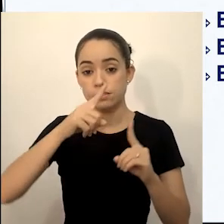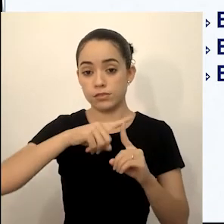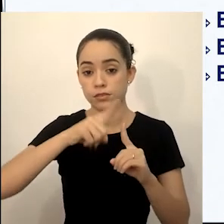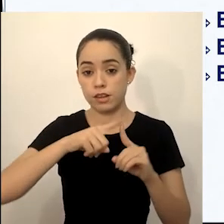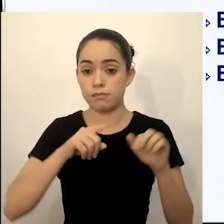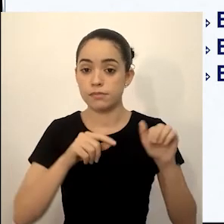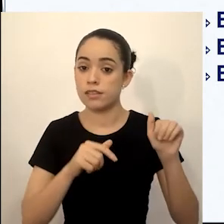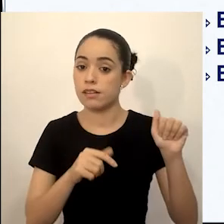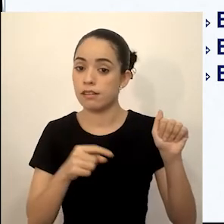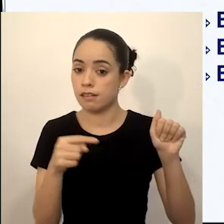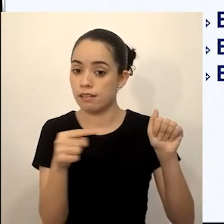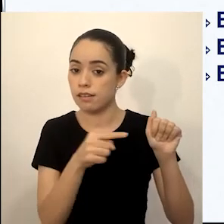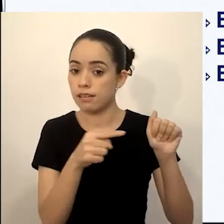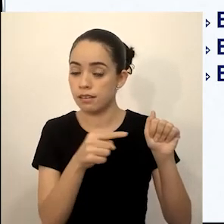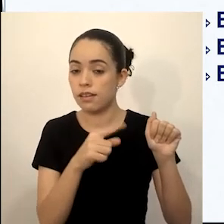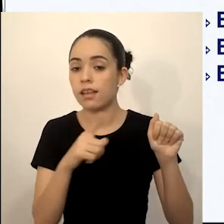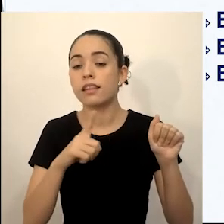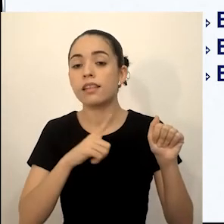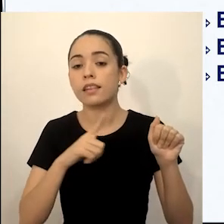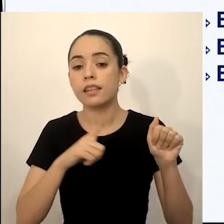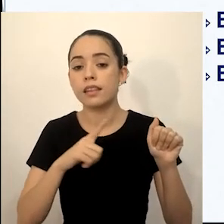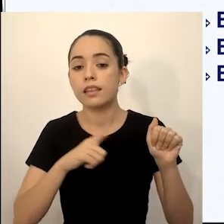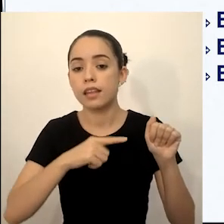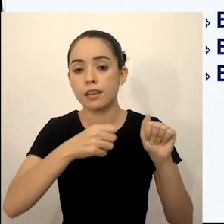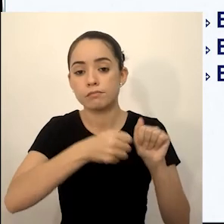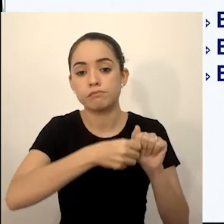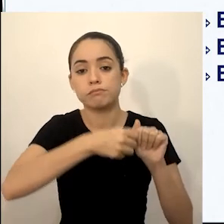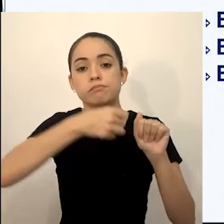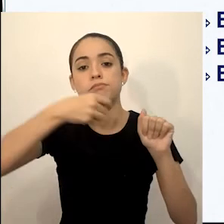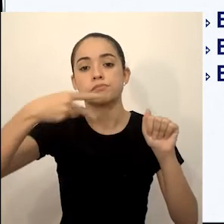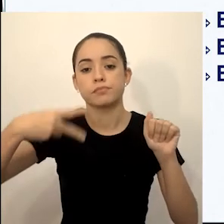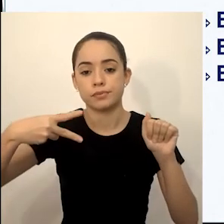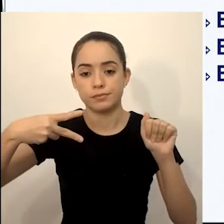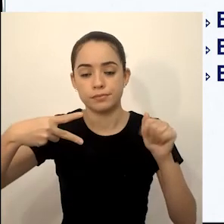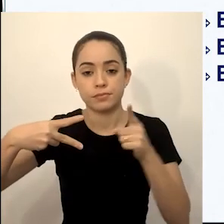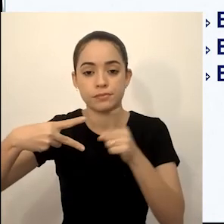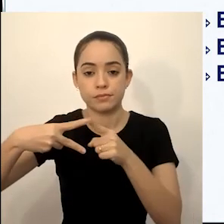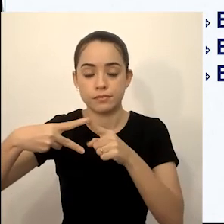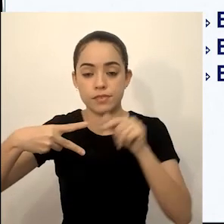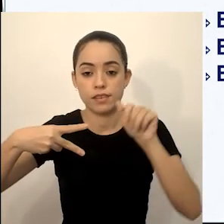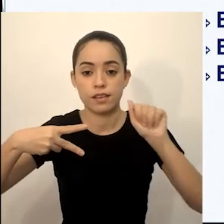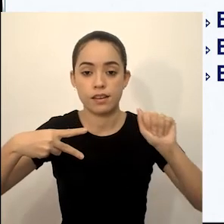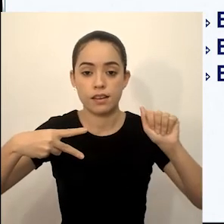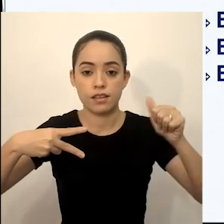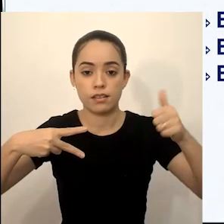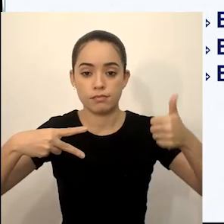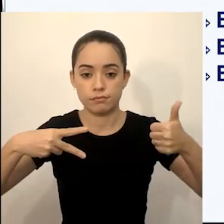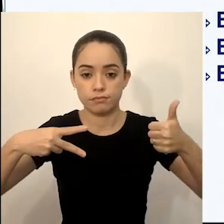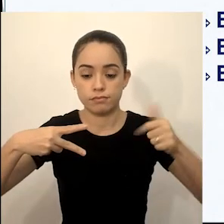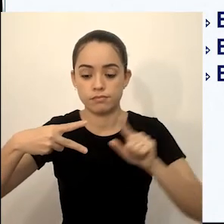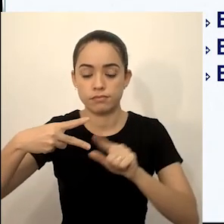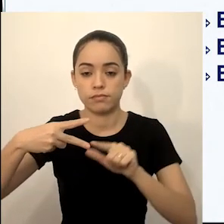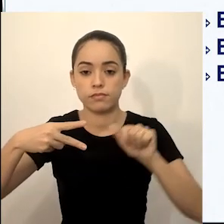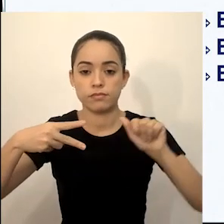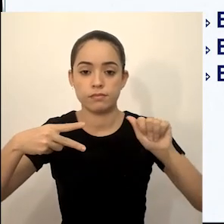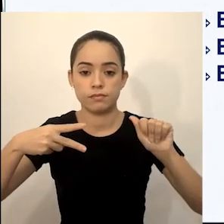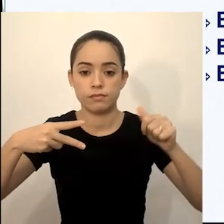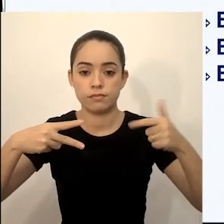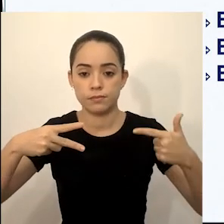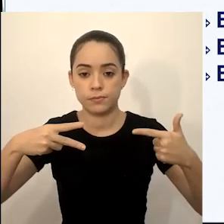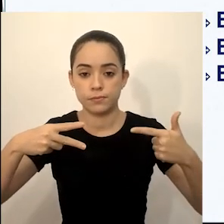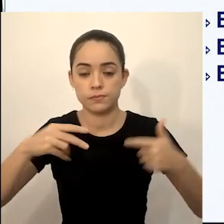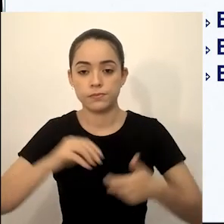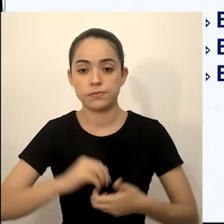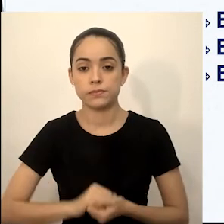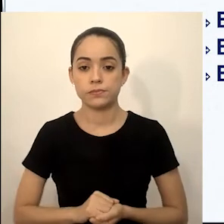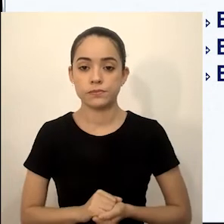As células do tipo A incluem 2 subtipos, A1 e